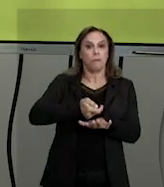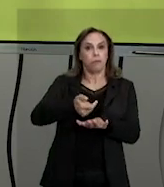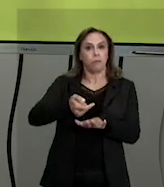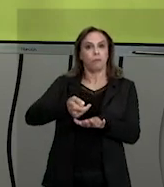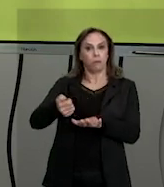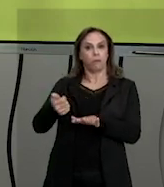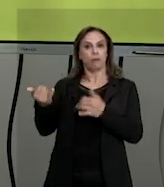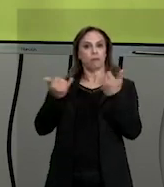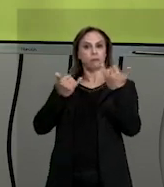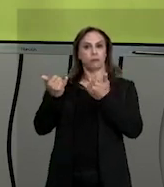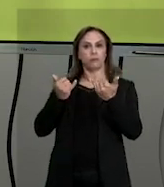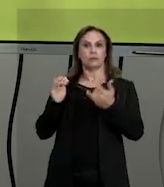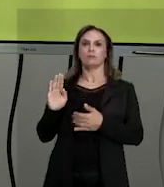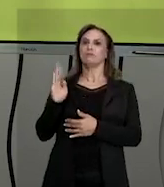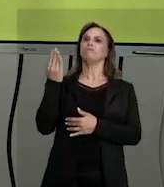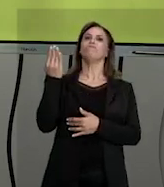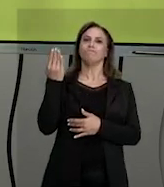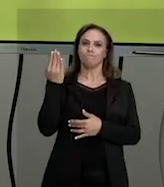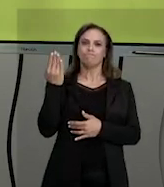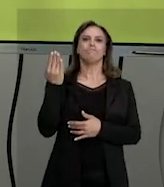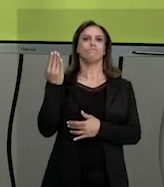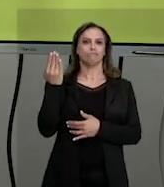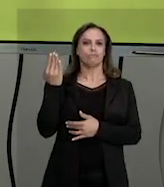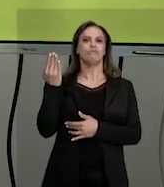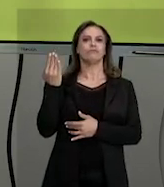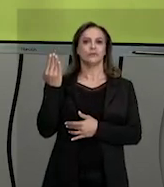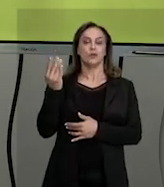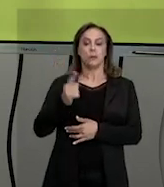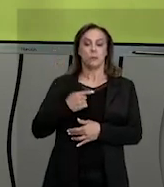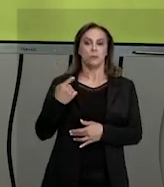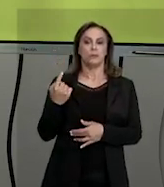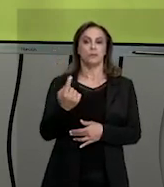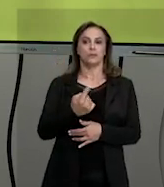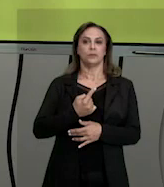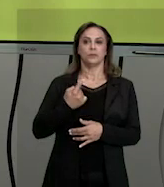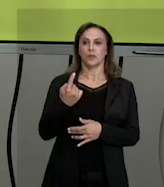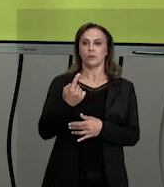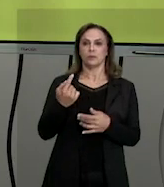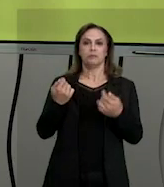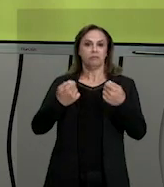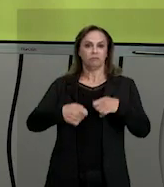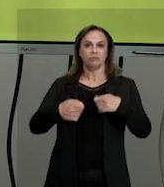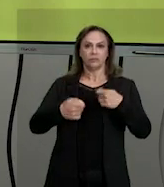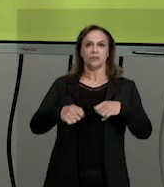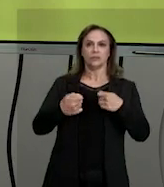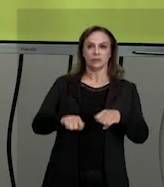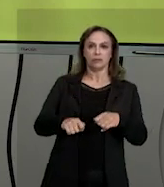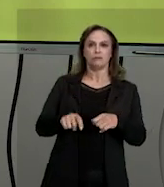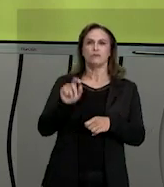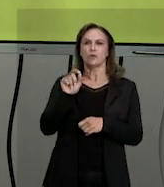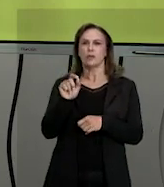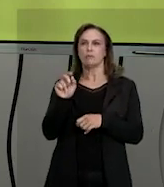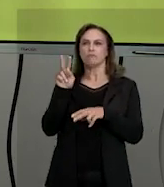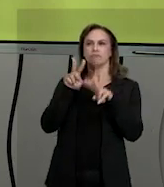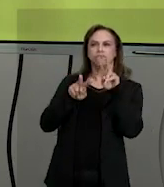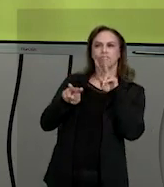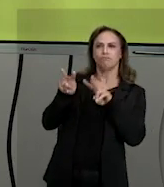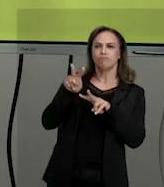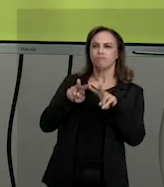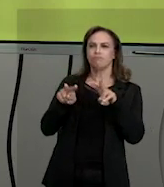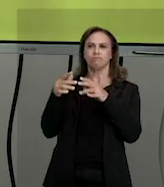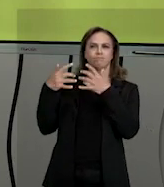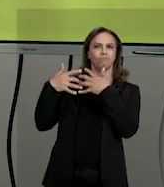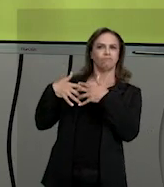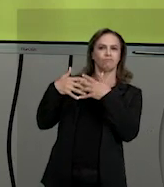famosas fake news. São informações falsas. E nós precisamos de ter uma análise crítica sobre essas